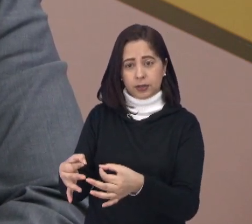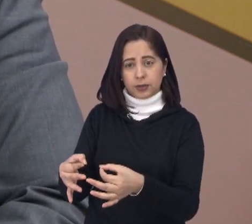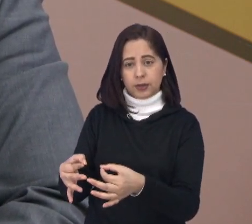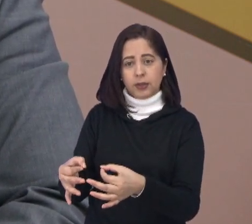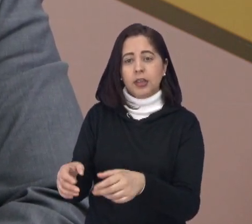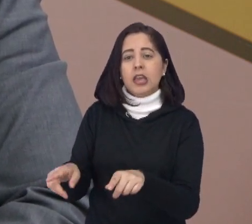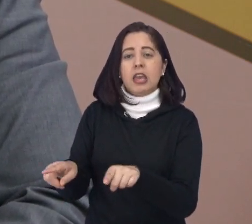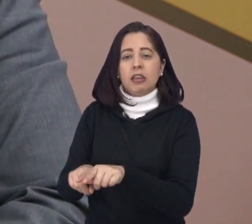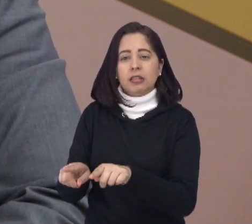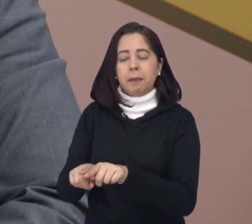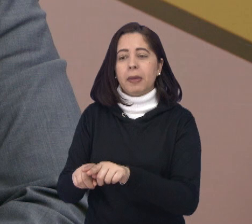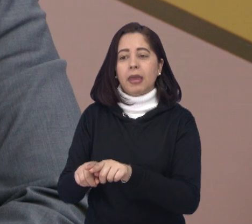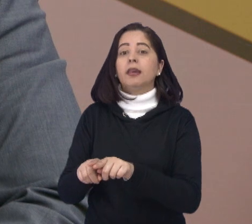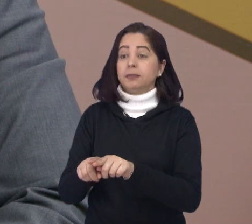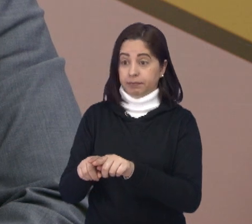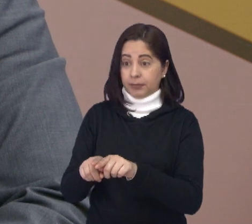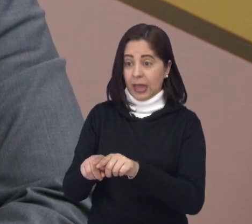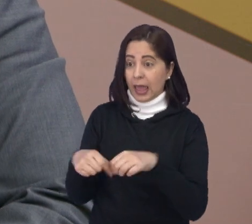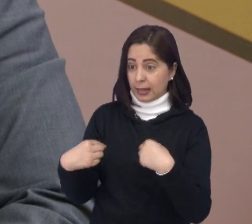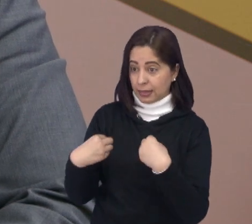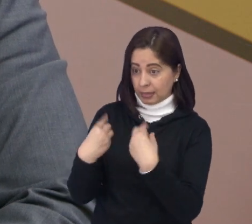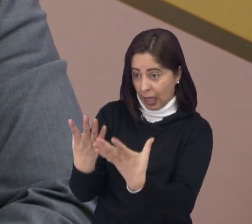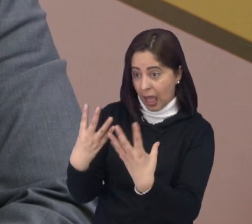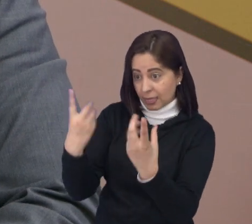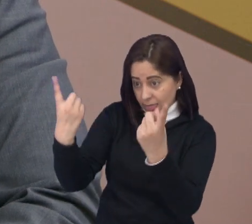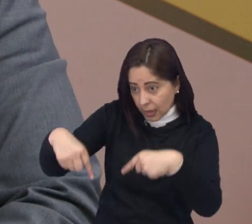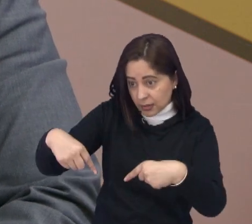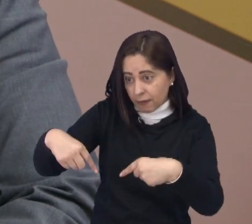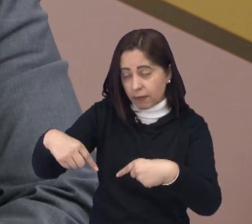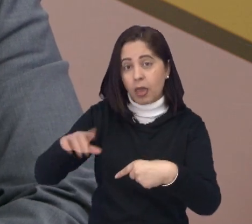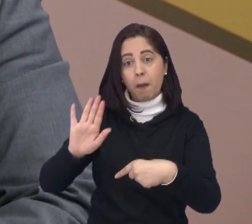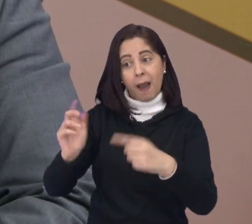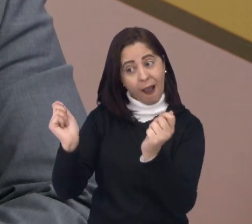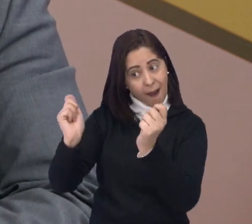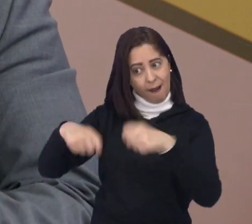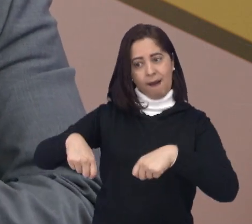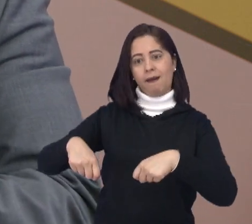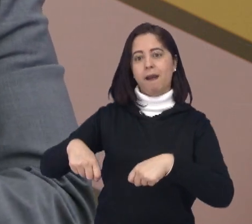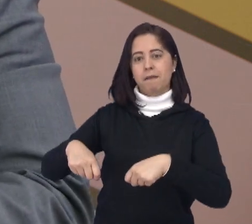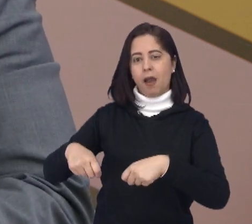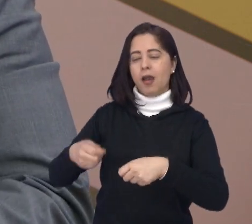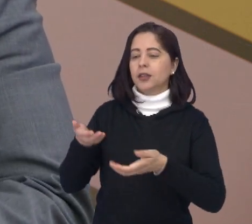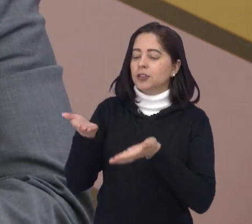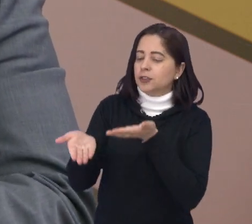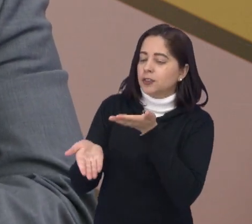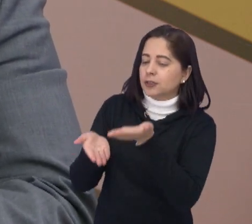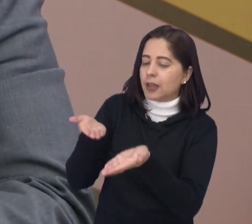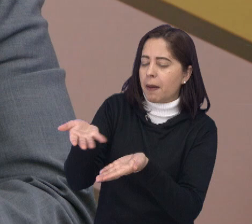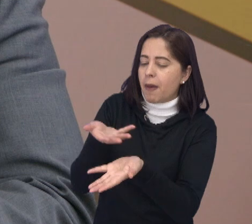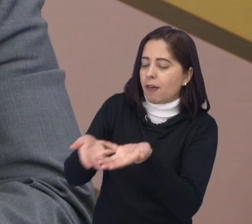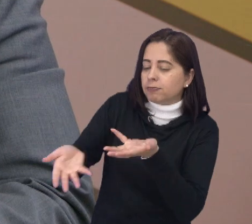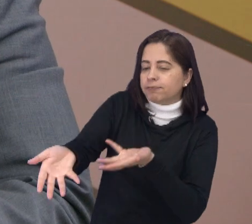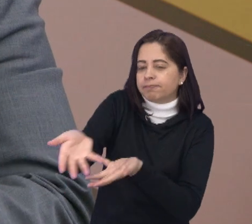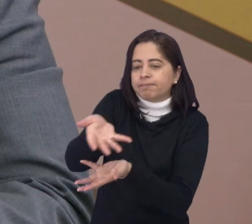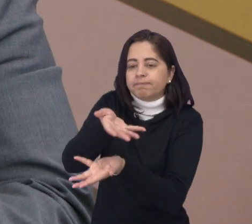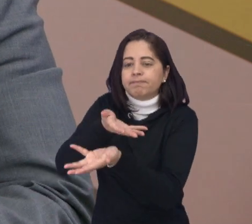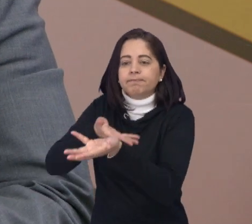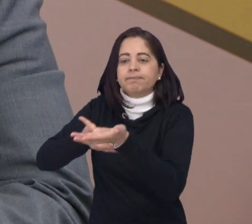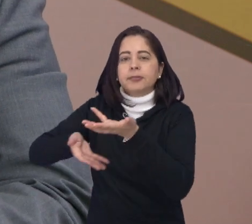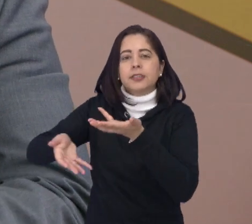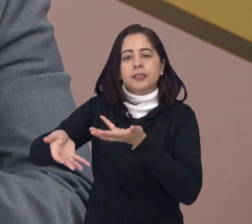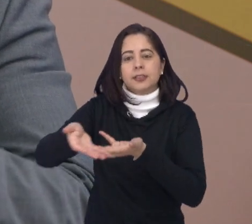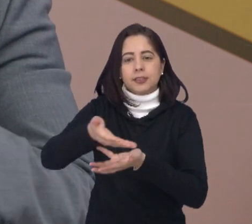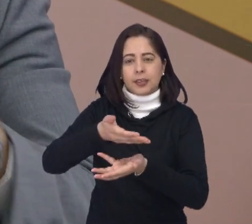Colocar desafios que possam ser alcançados. Então, o trato de harmonia, principalmente essa palavra